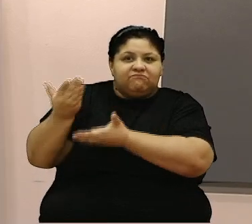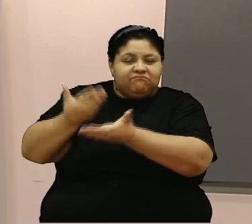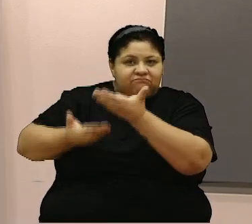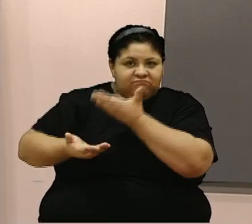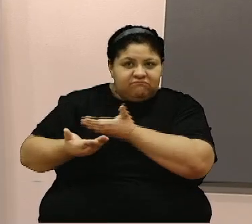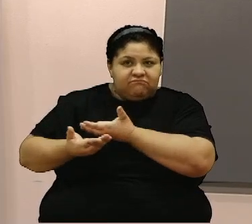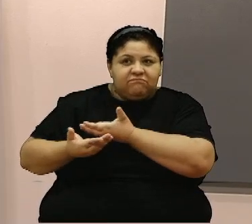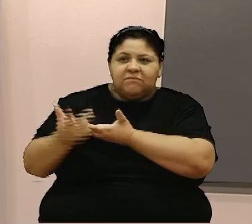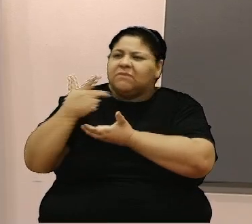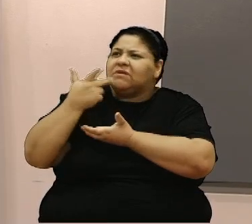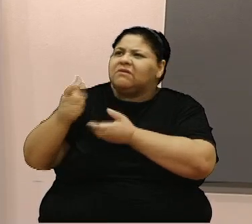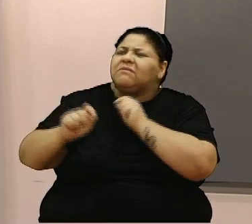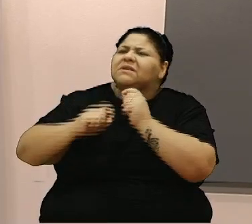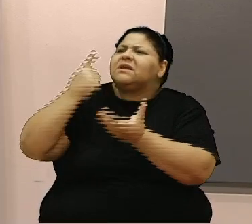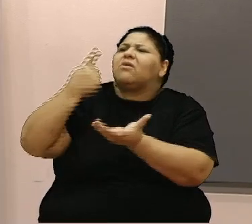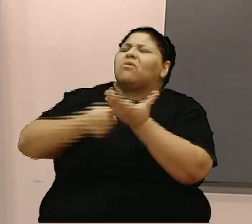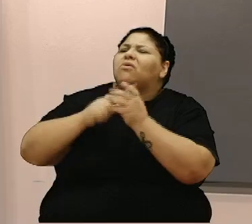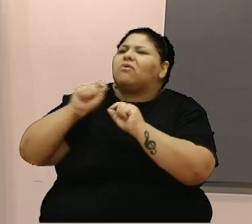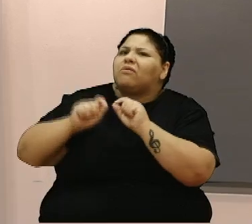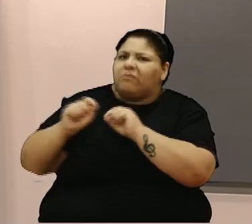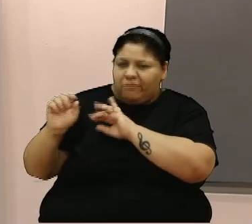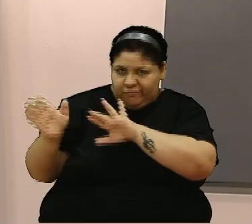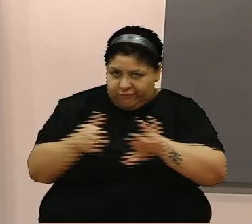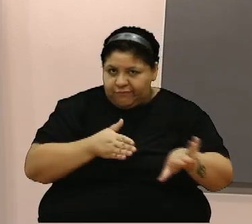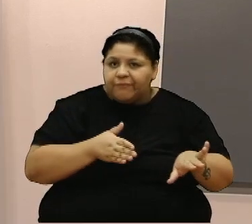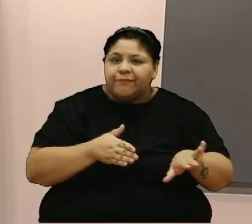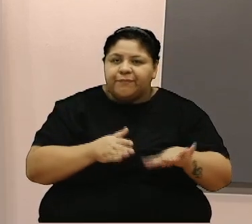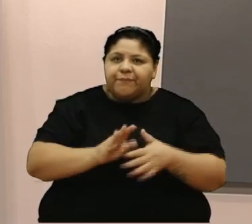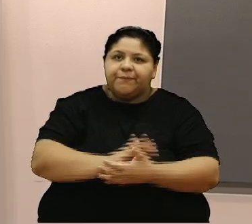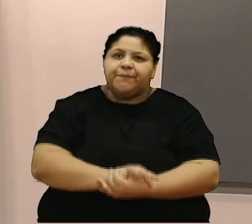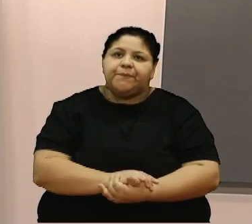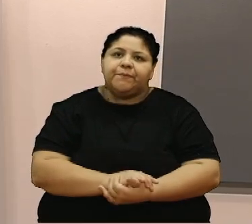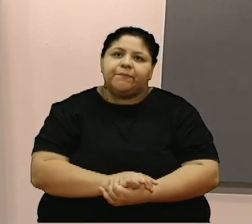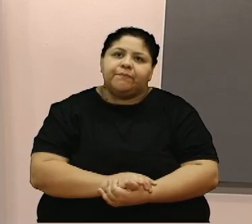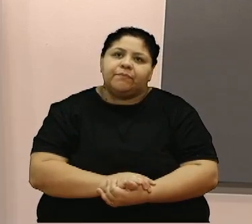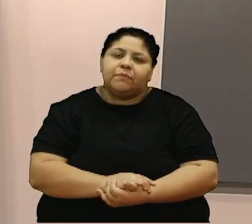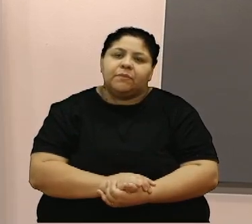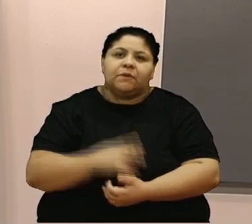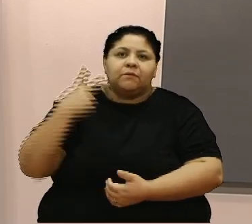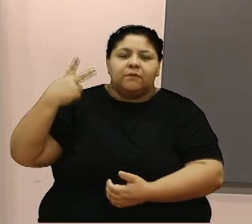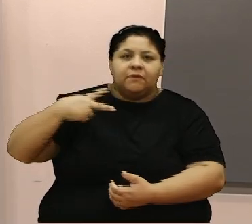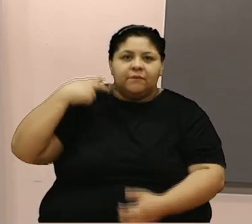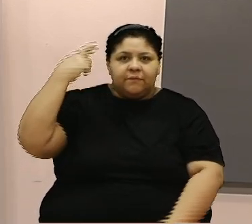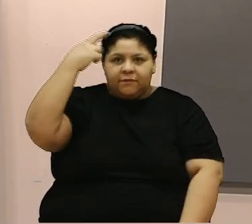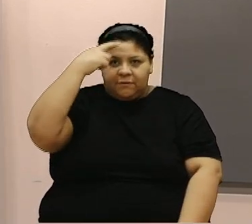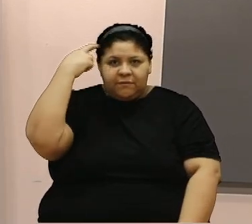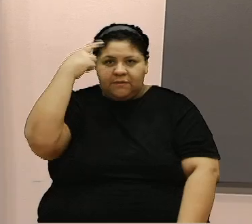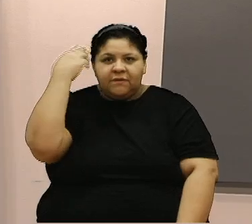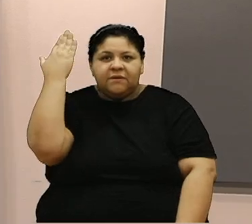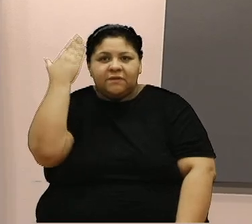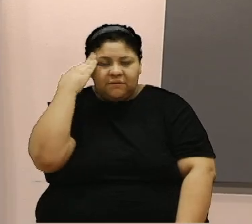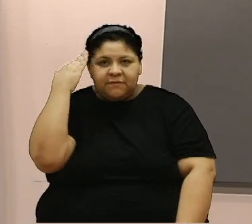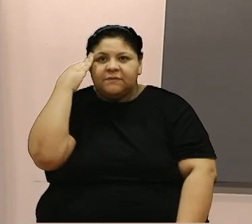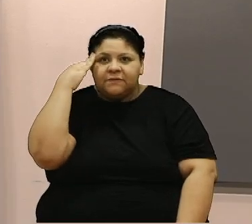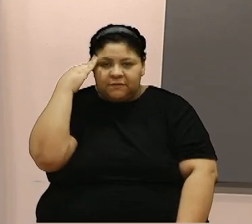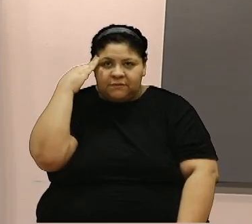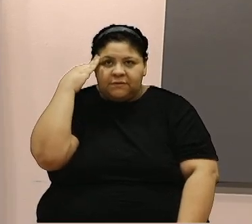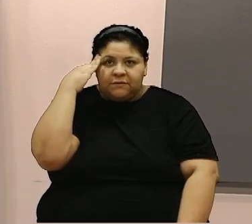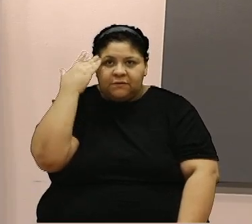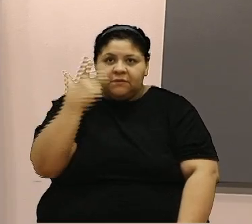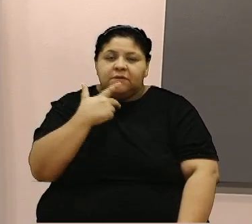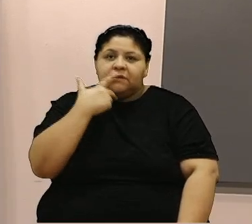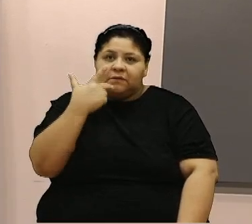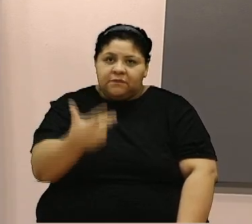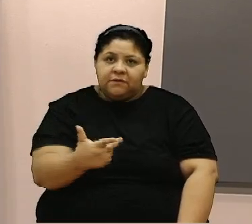vocês vão dizer, tá, mas que acordo foi esse? Pode passar adiante, por favor. O vereador Rafael Bueno sabe, porque ele disse que até